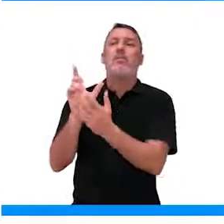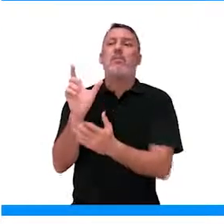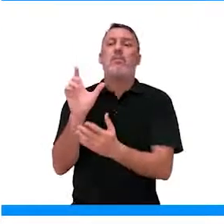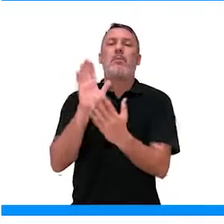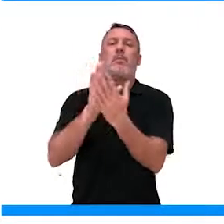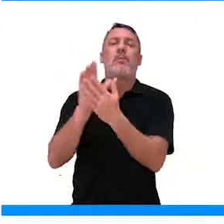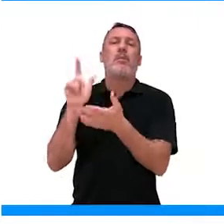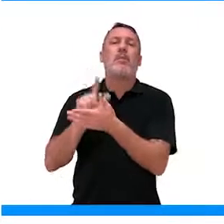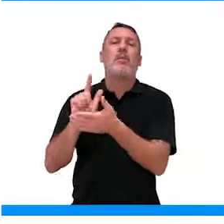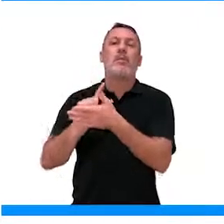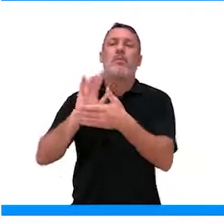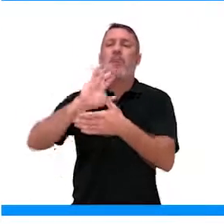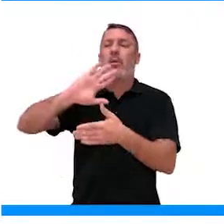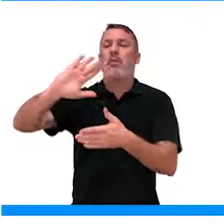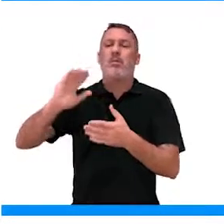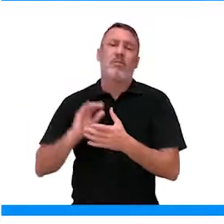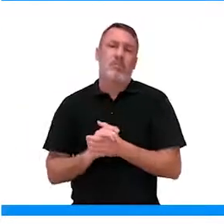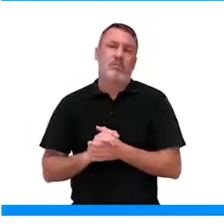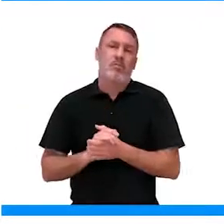em dia é tudo trocado